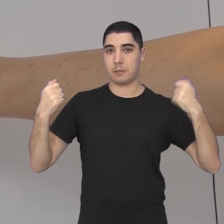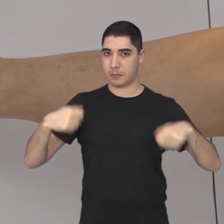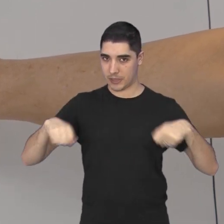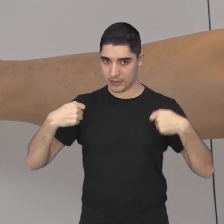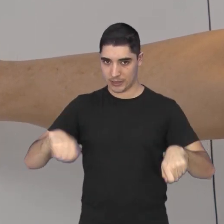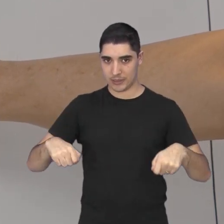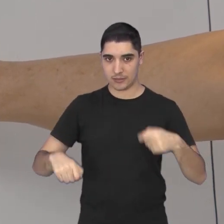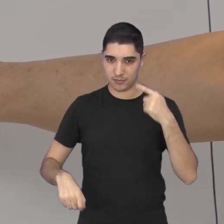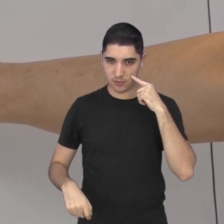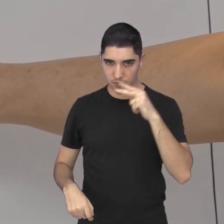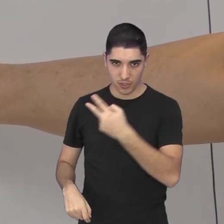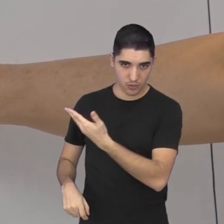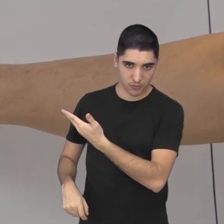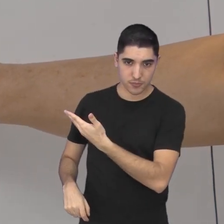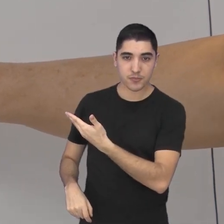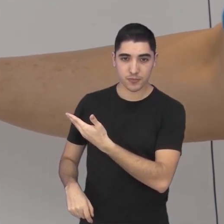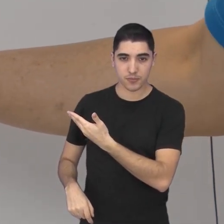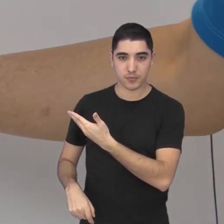certo?